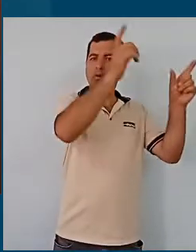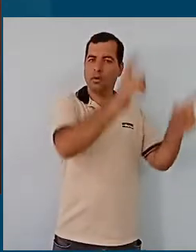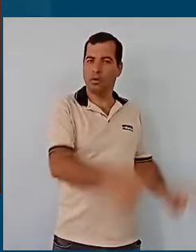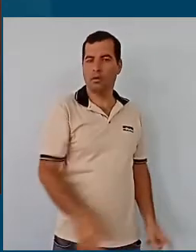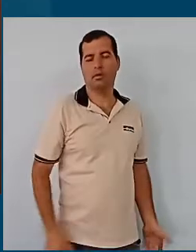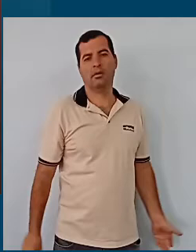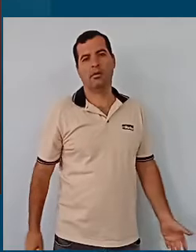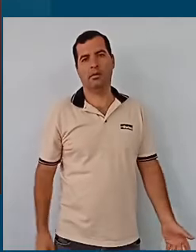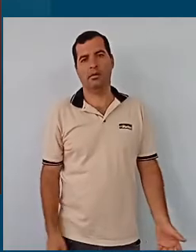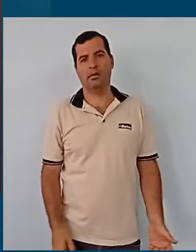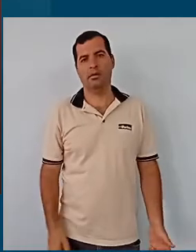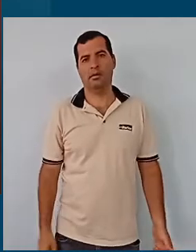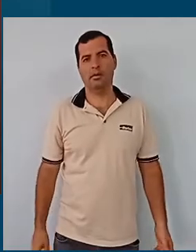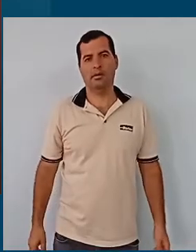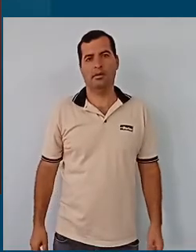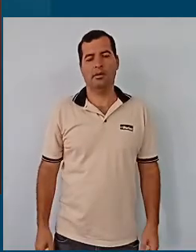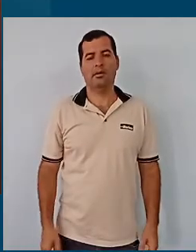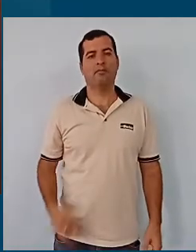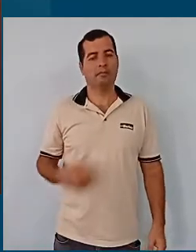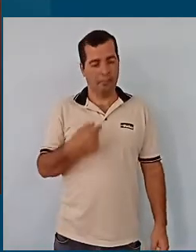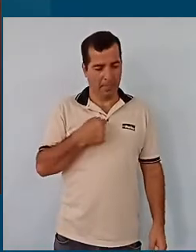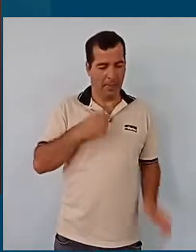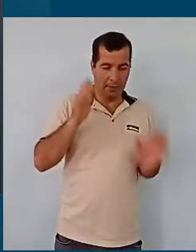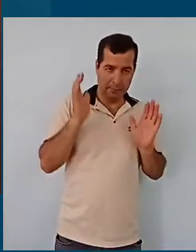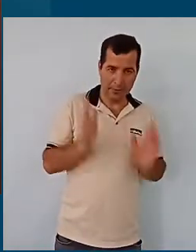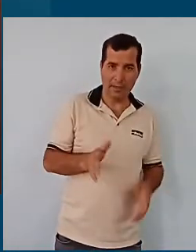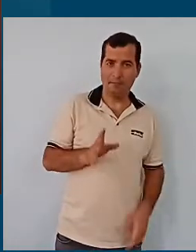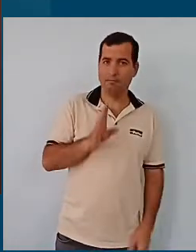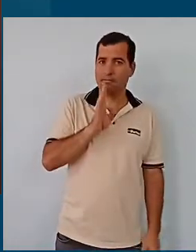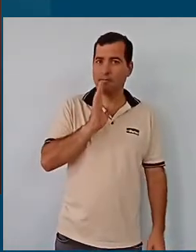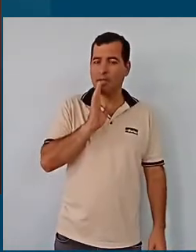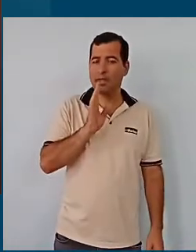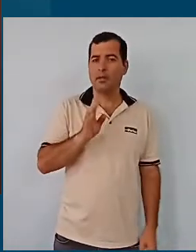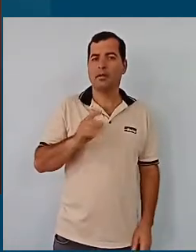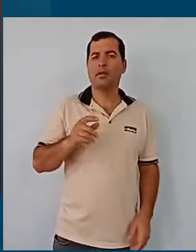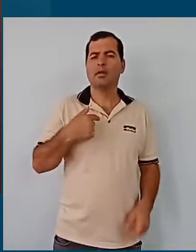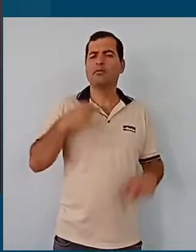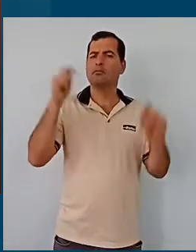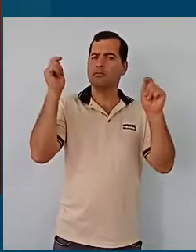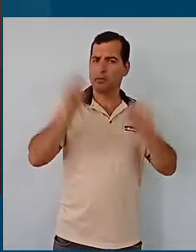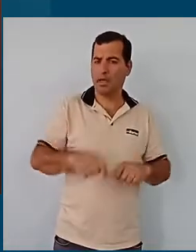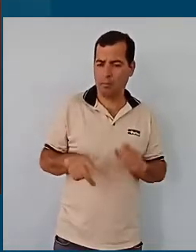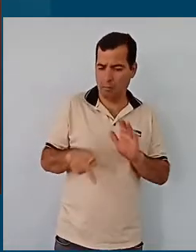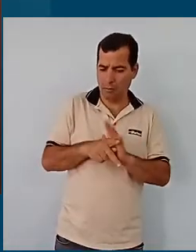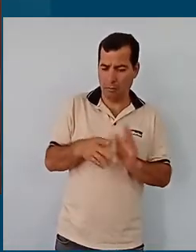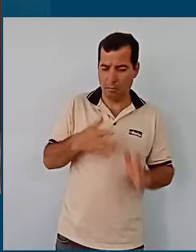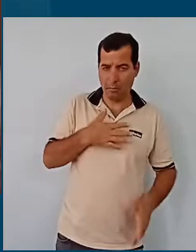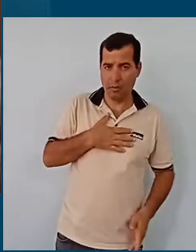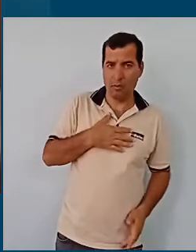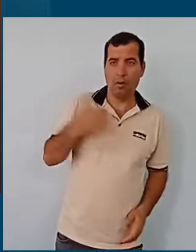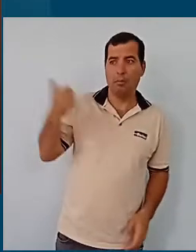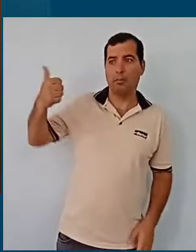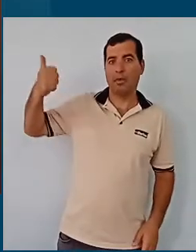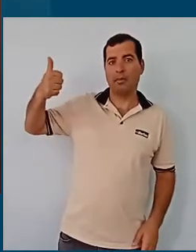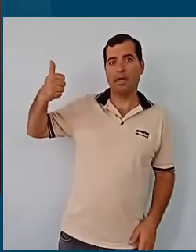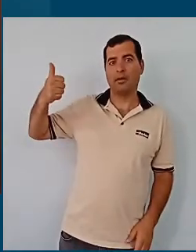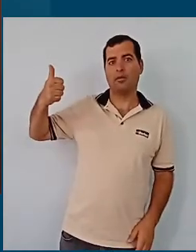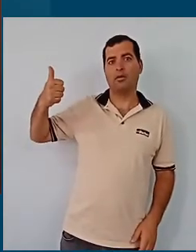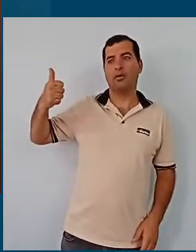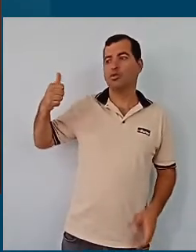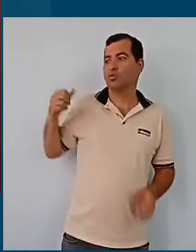Antes de uma habilidade ser minha, antes de uma capacidade ser minha, ela é primeiro